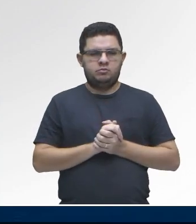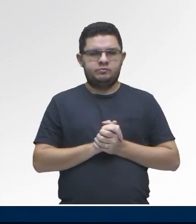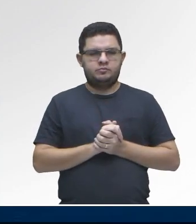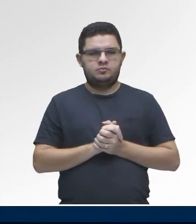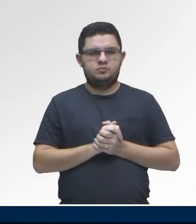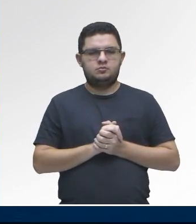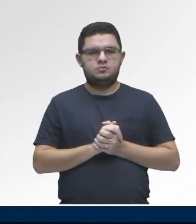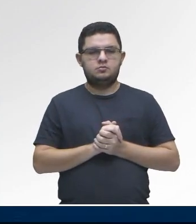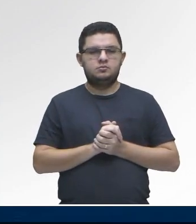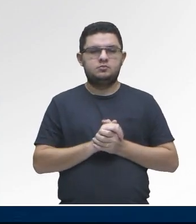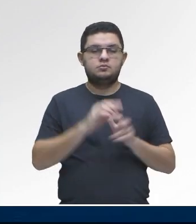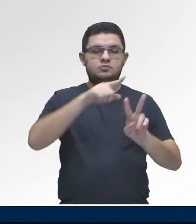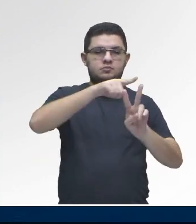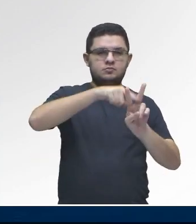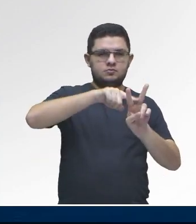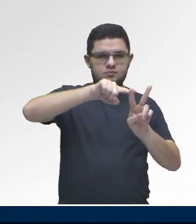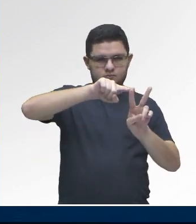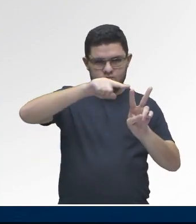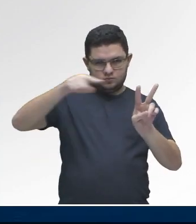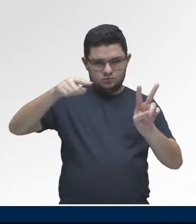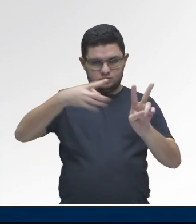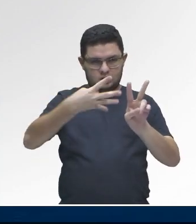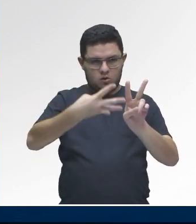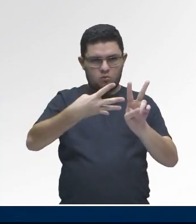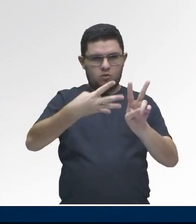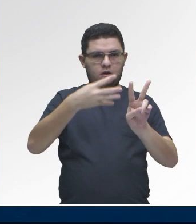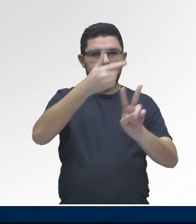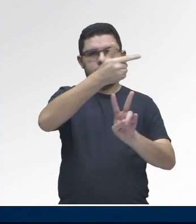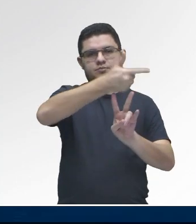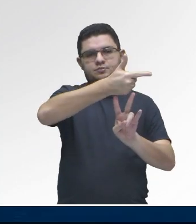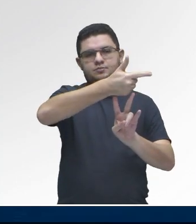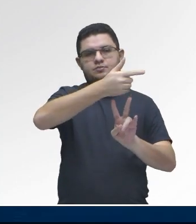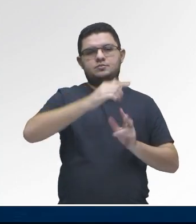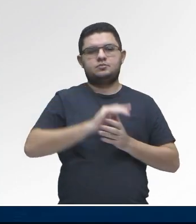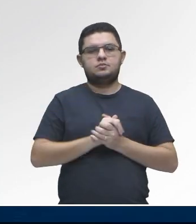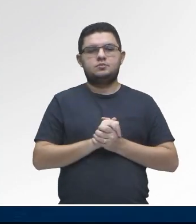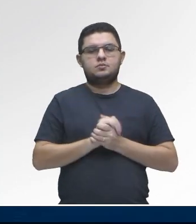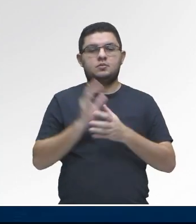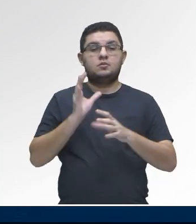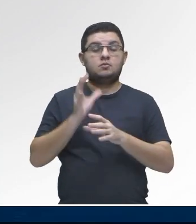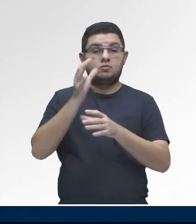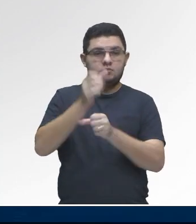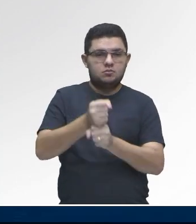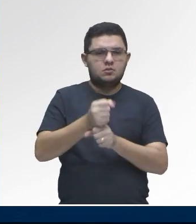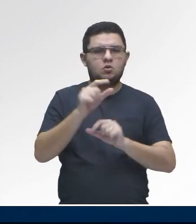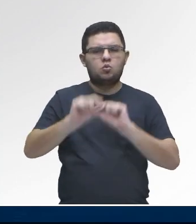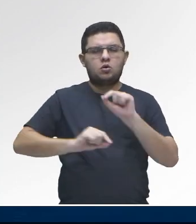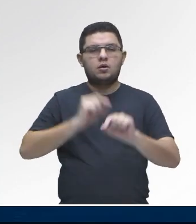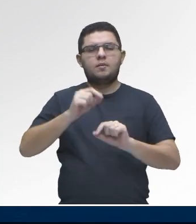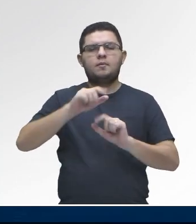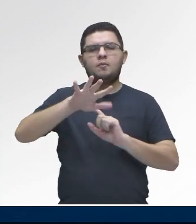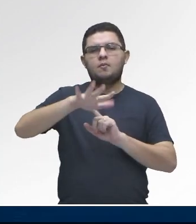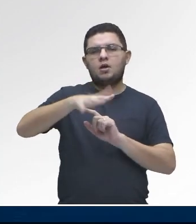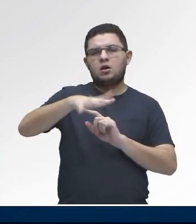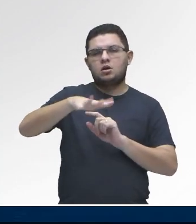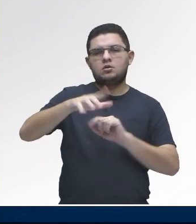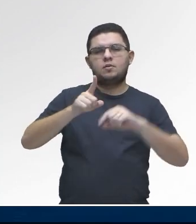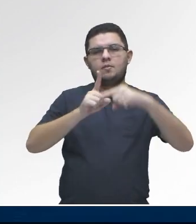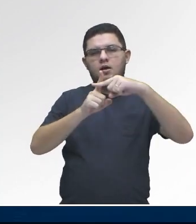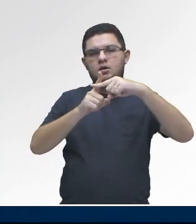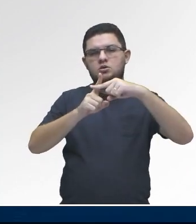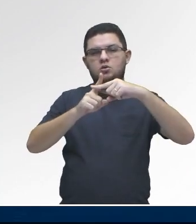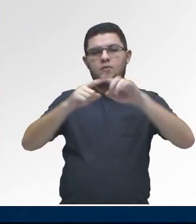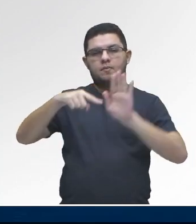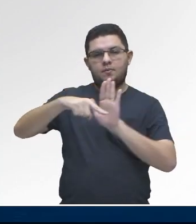quadrada de 4, que é igual a mais ou menos 2. Em